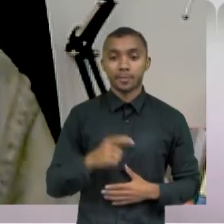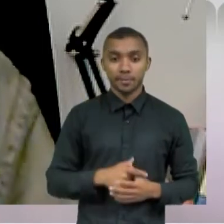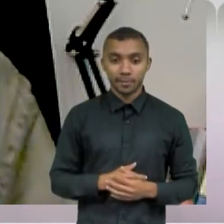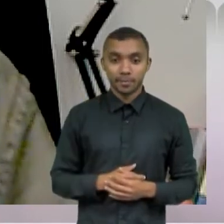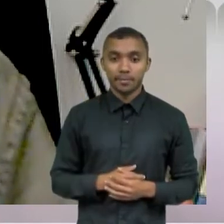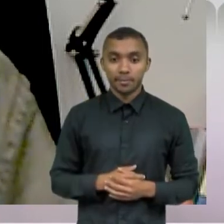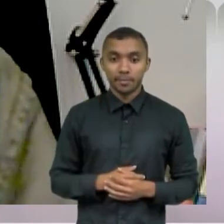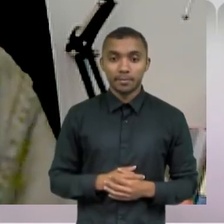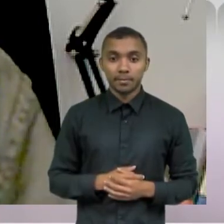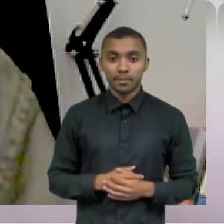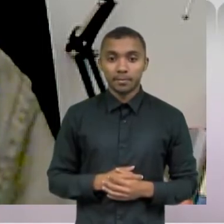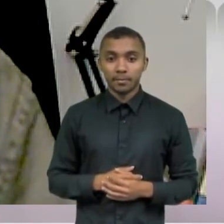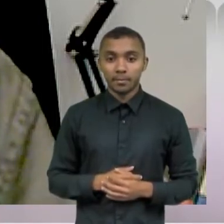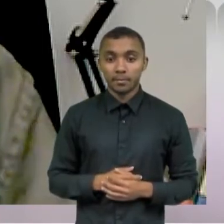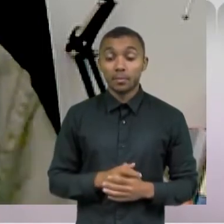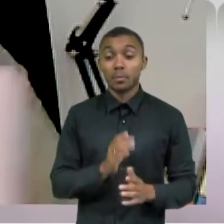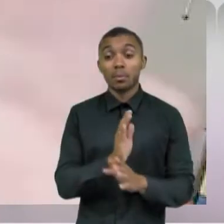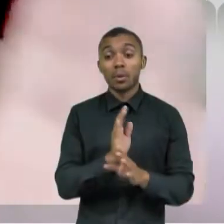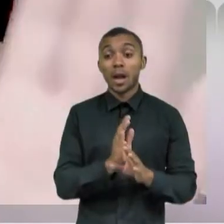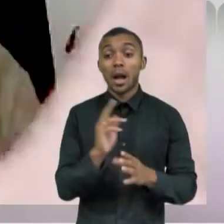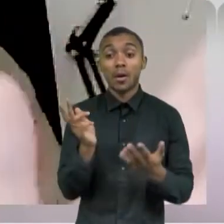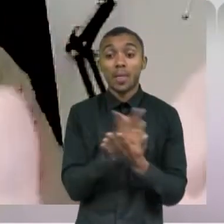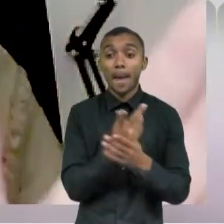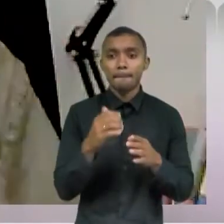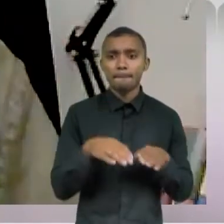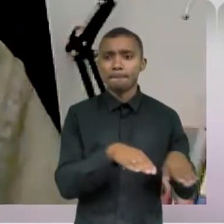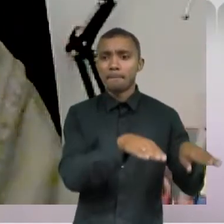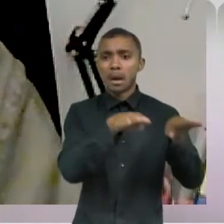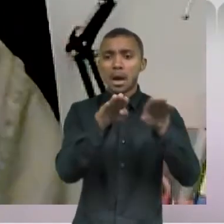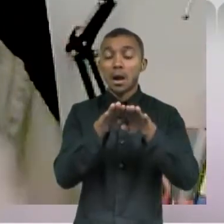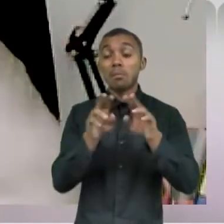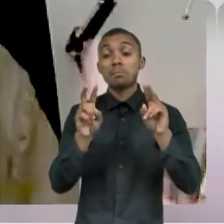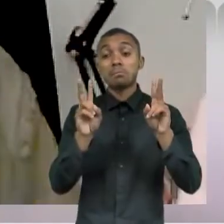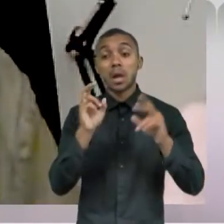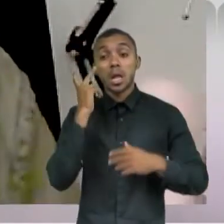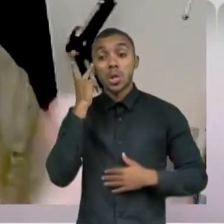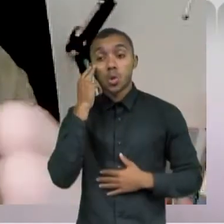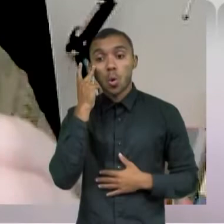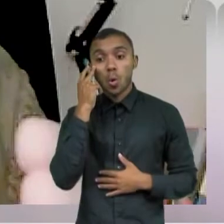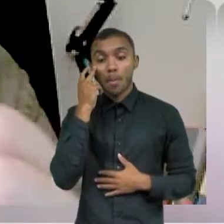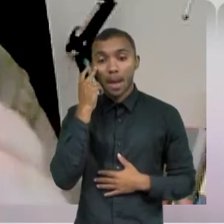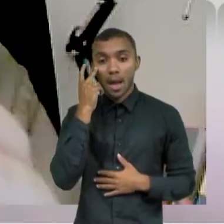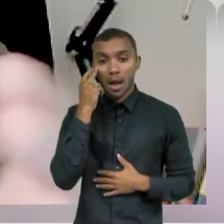uma insubmissão diante do padrão normal, né, dos ritos